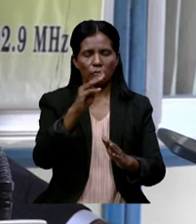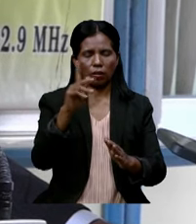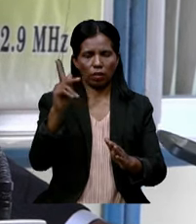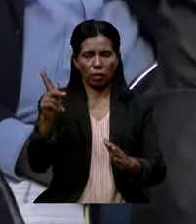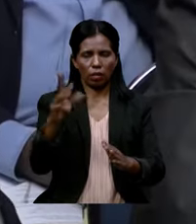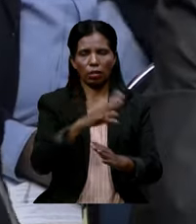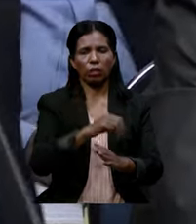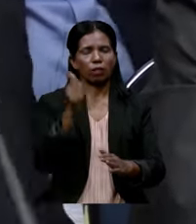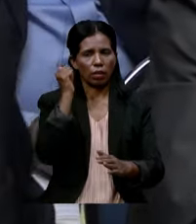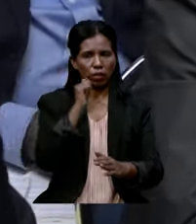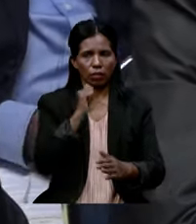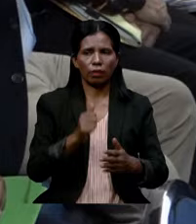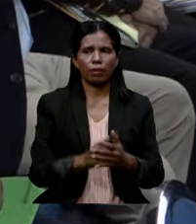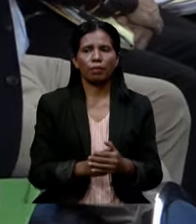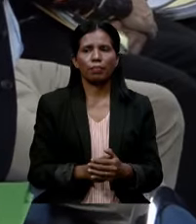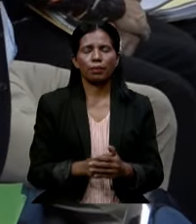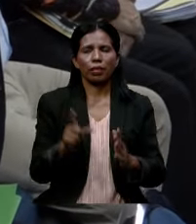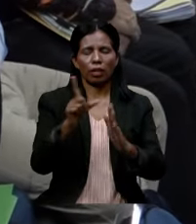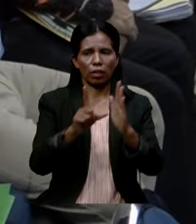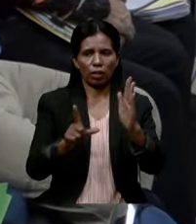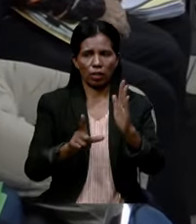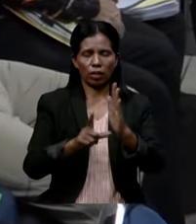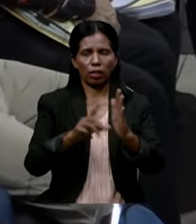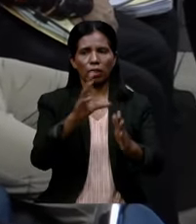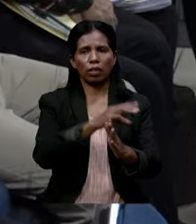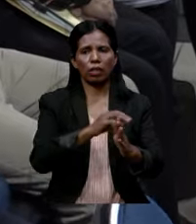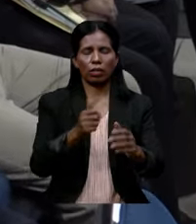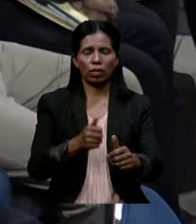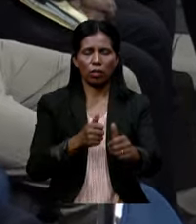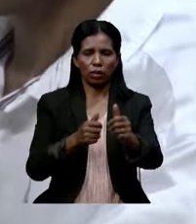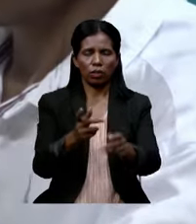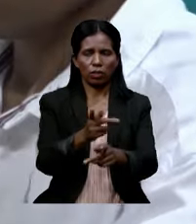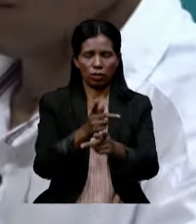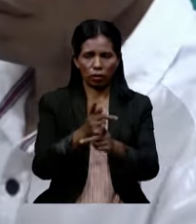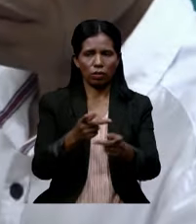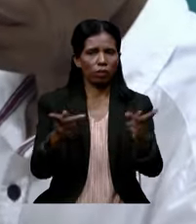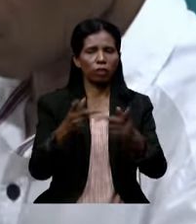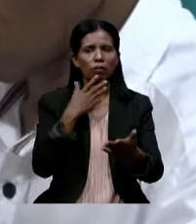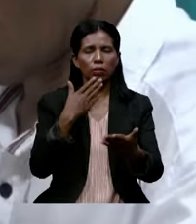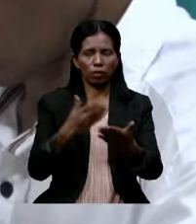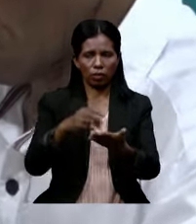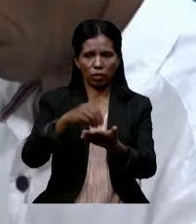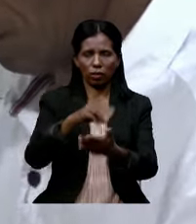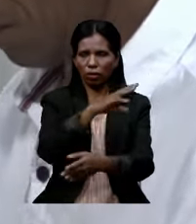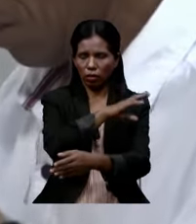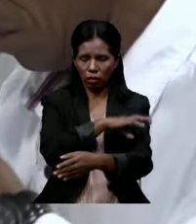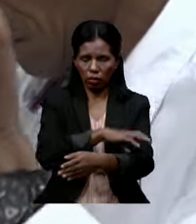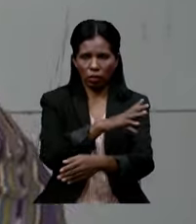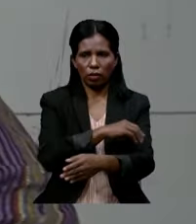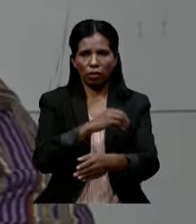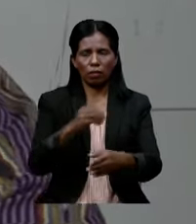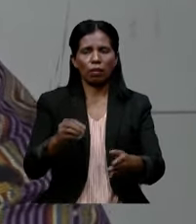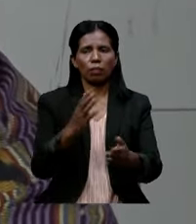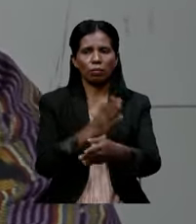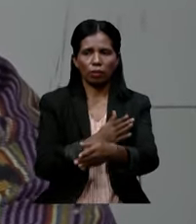ASEANI. Importante lei pesticida atu sai base legal ho di protege meio ambiente, garante segurança alimento no